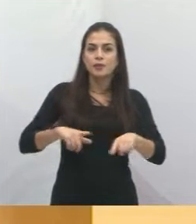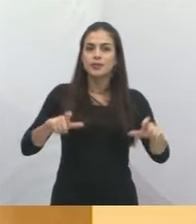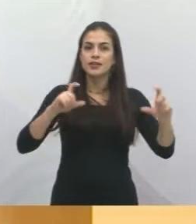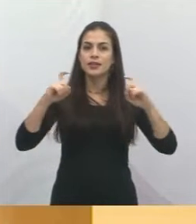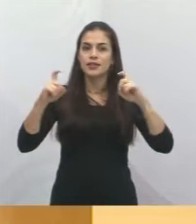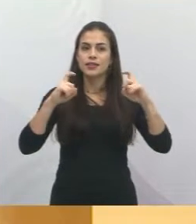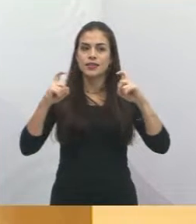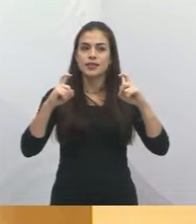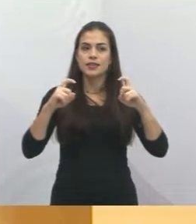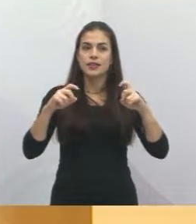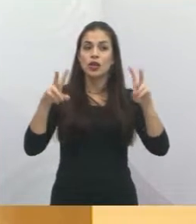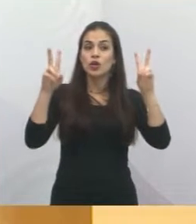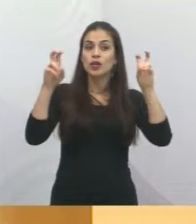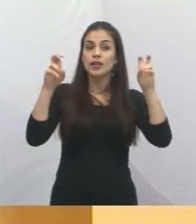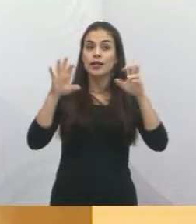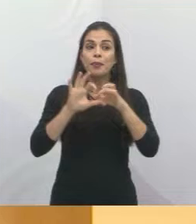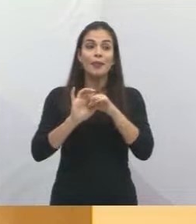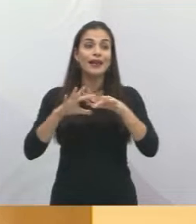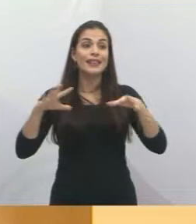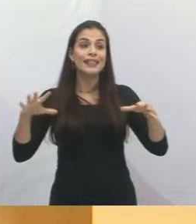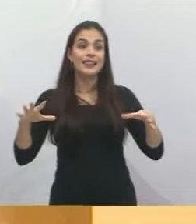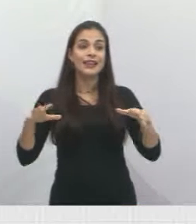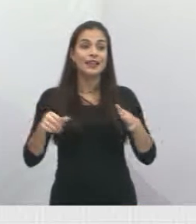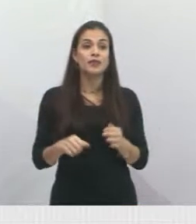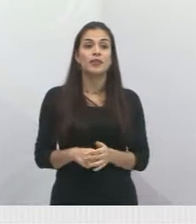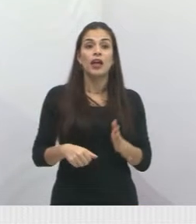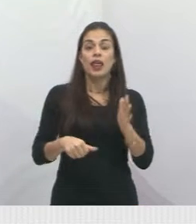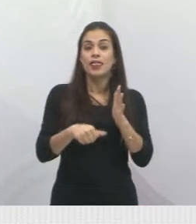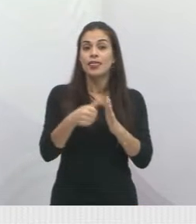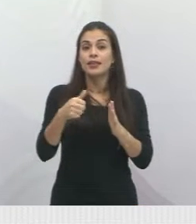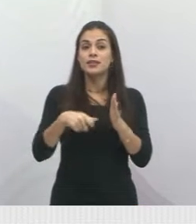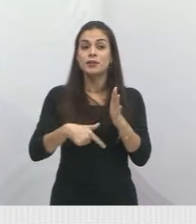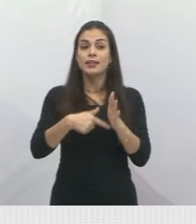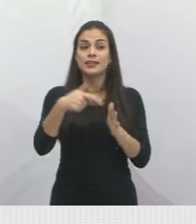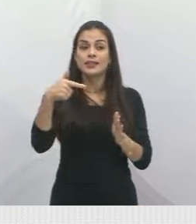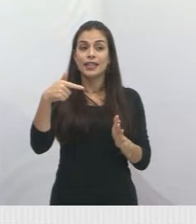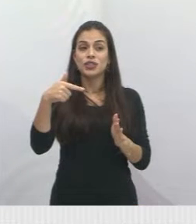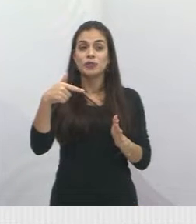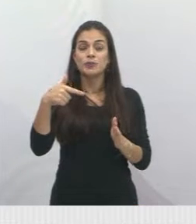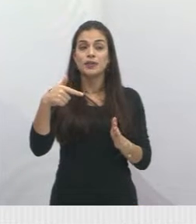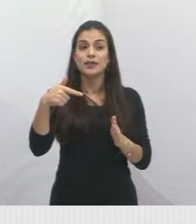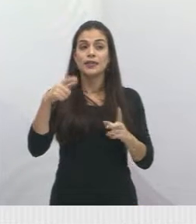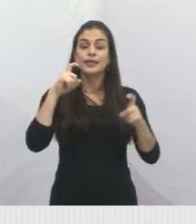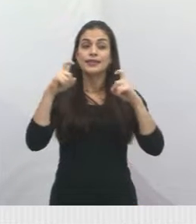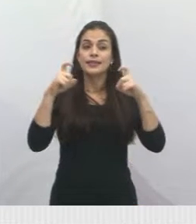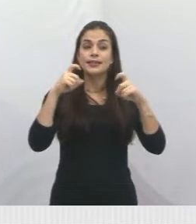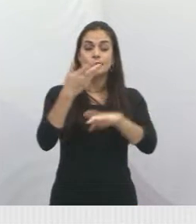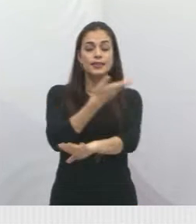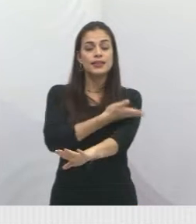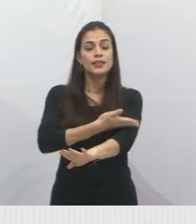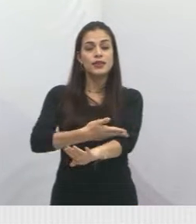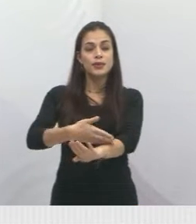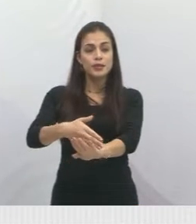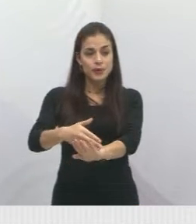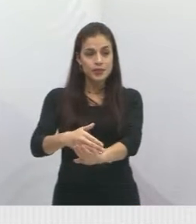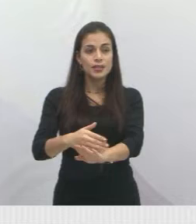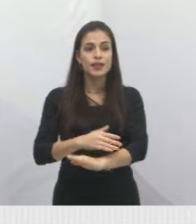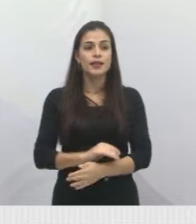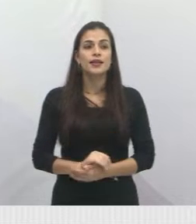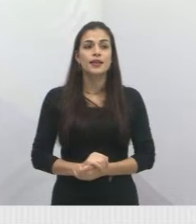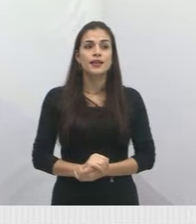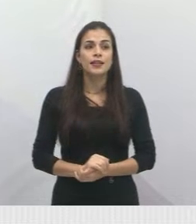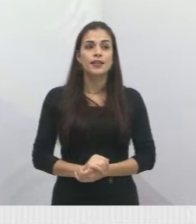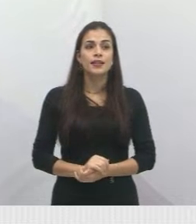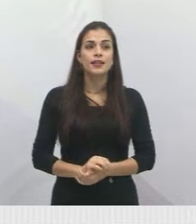livres. E nós estamos na 17ª sessão ordinária, onde